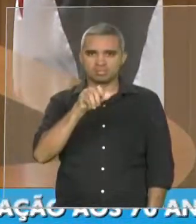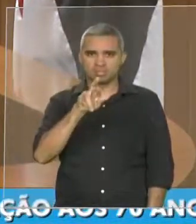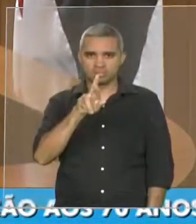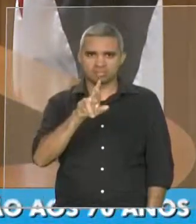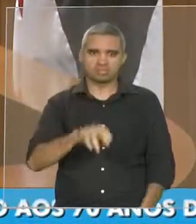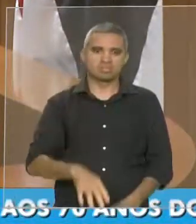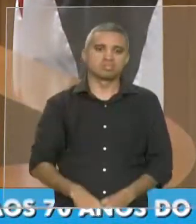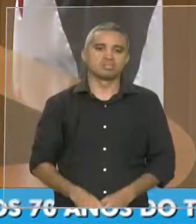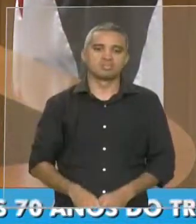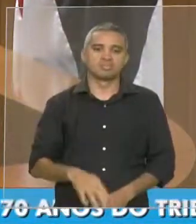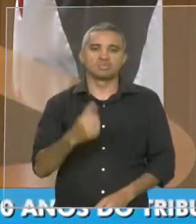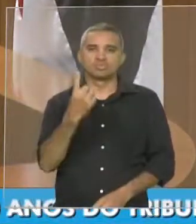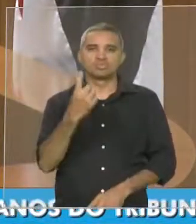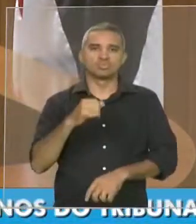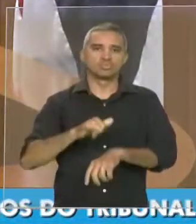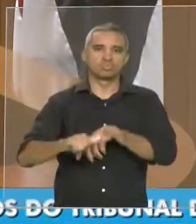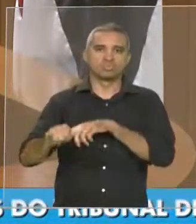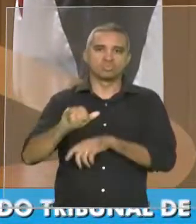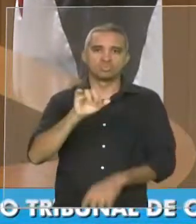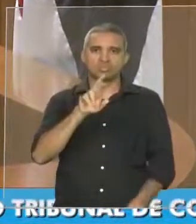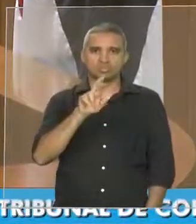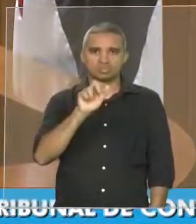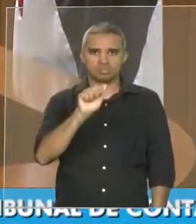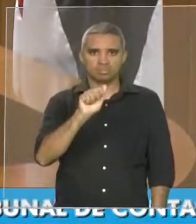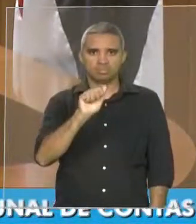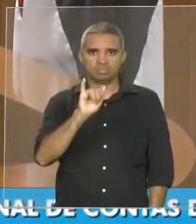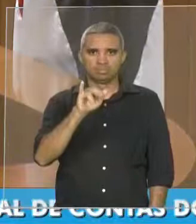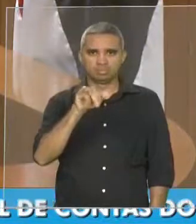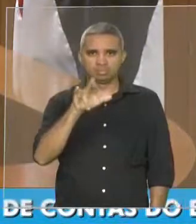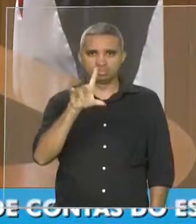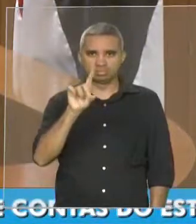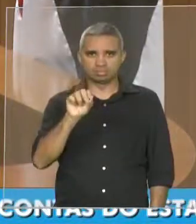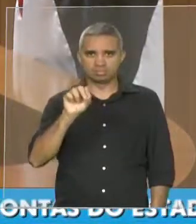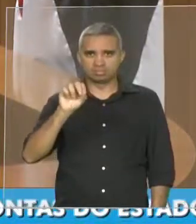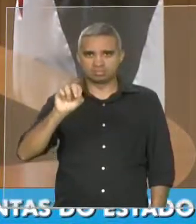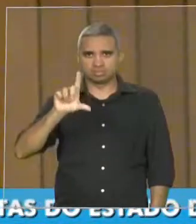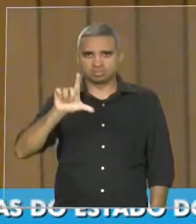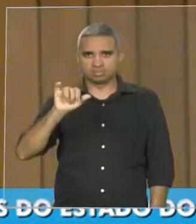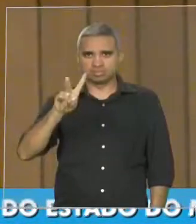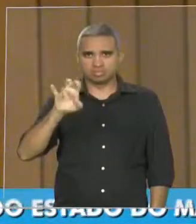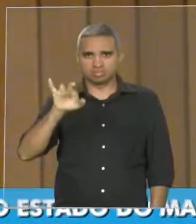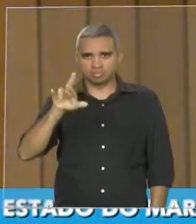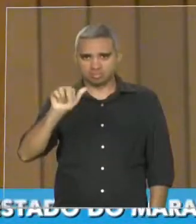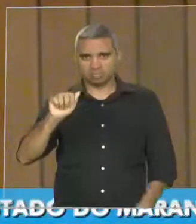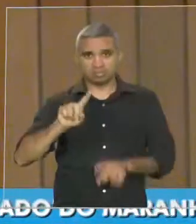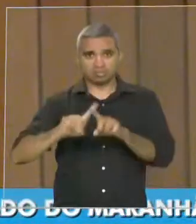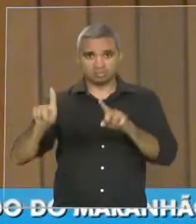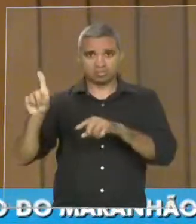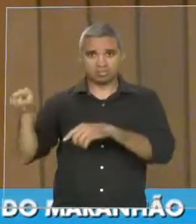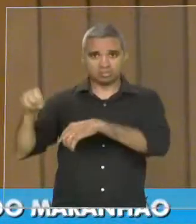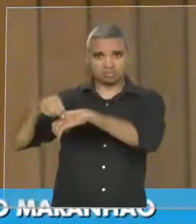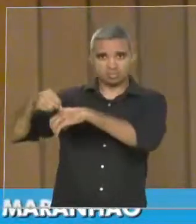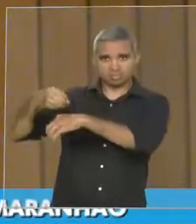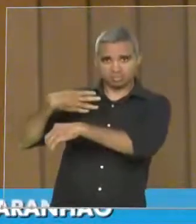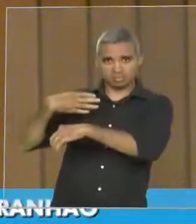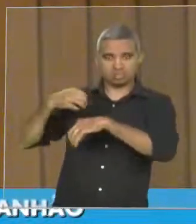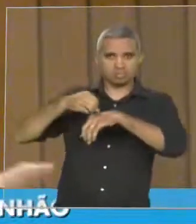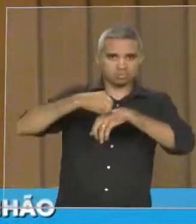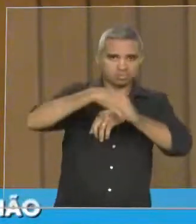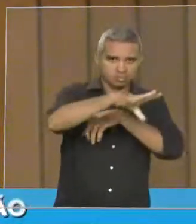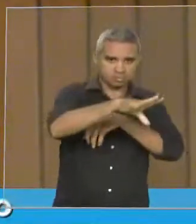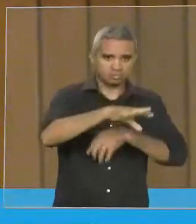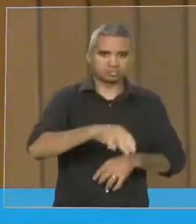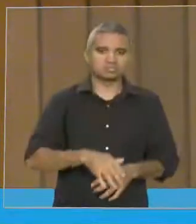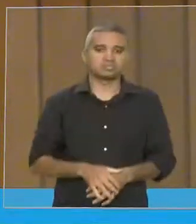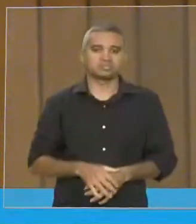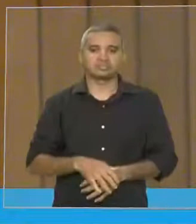o conselheiro Raimundo Oliveira, hoje muito cedo passou uma mensagem para que eu transmitisse ao Otelino as